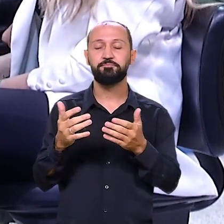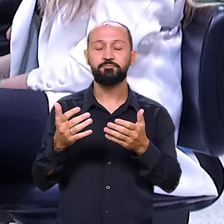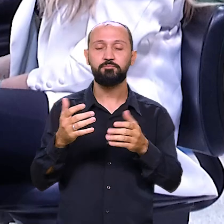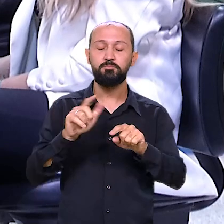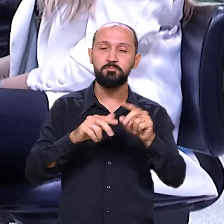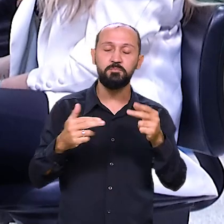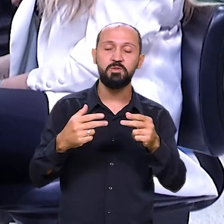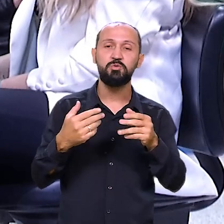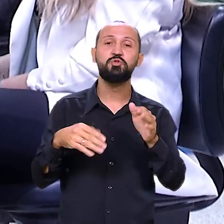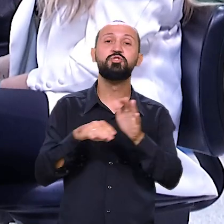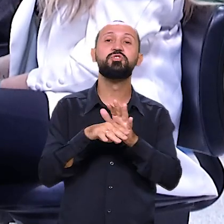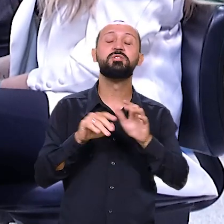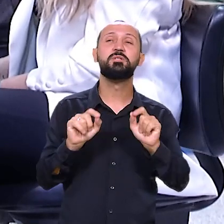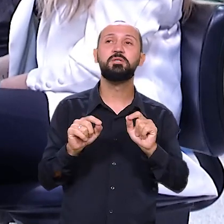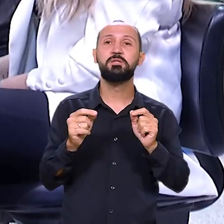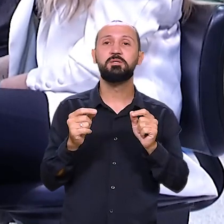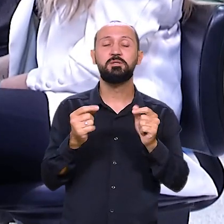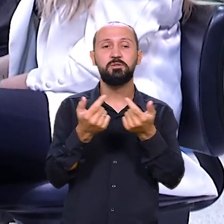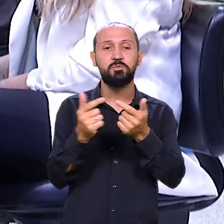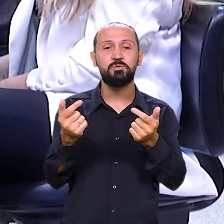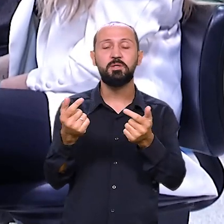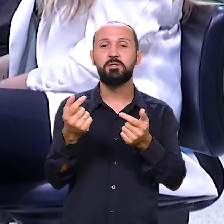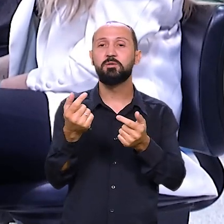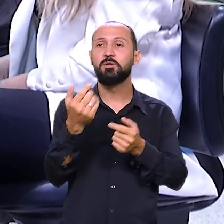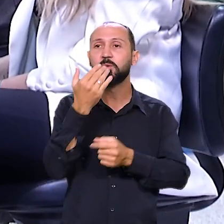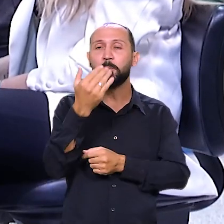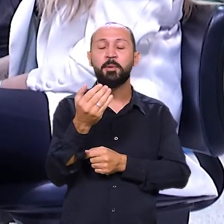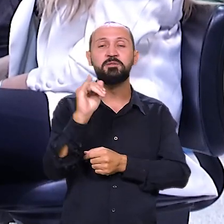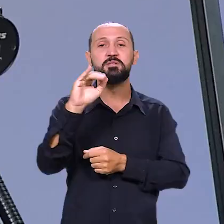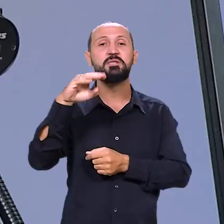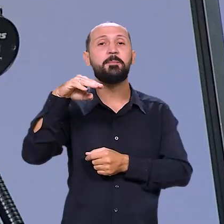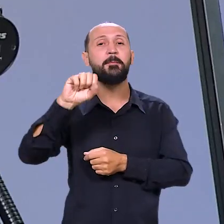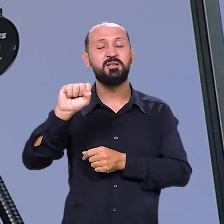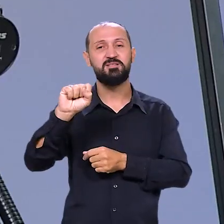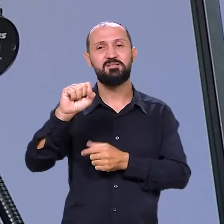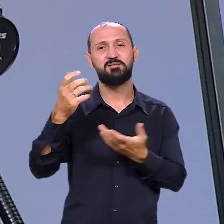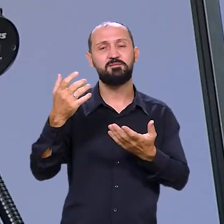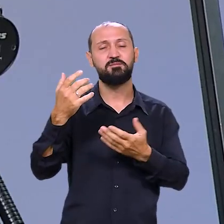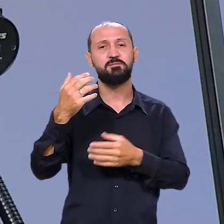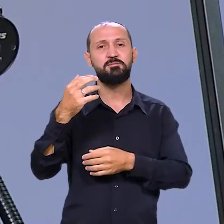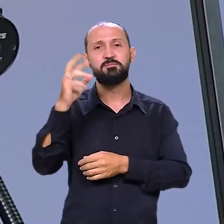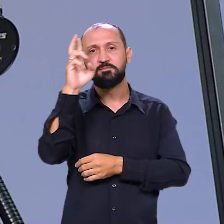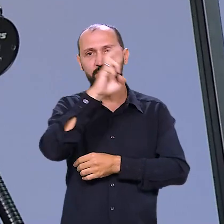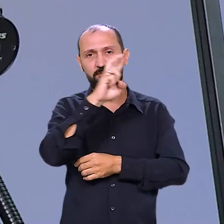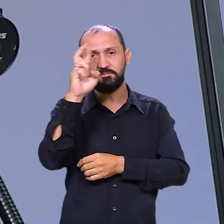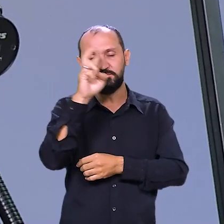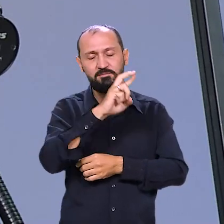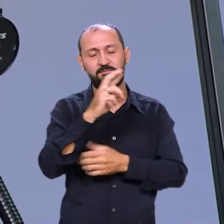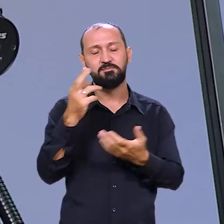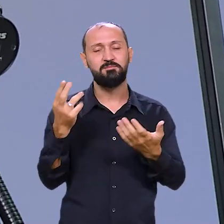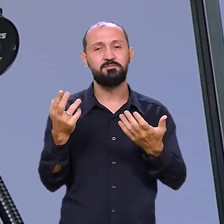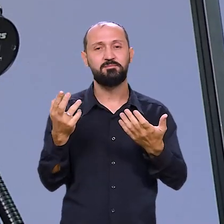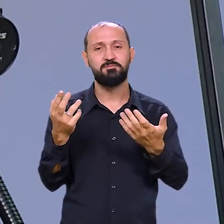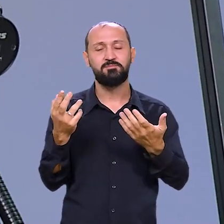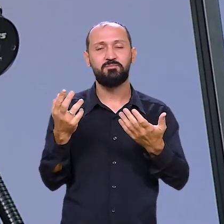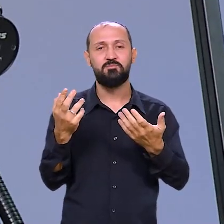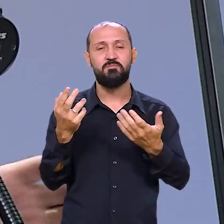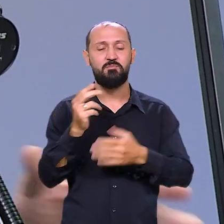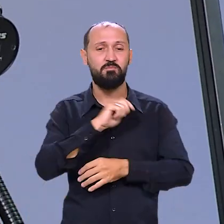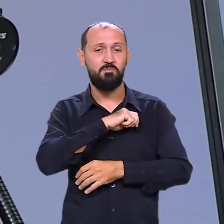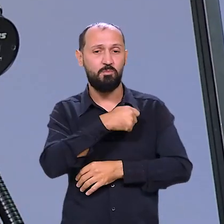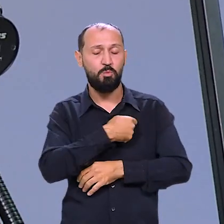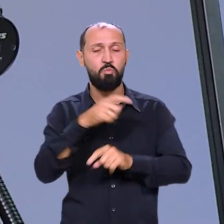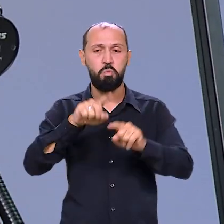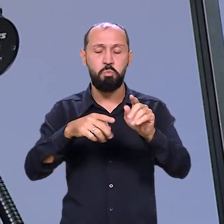alguns produtos entram sem ter a cobrança de ICMS. Então, a fiscalização para